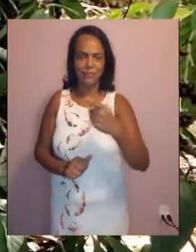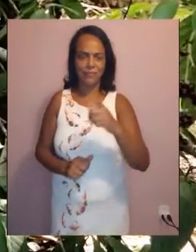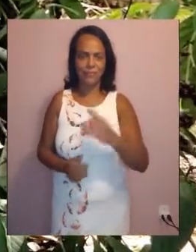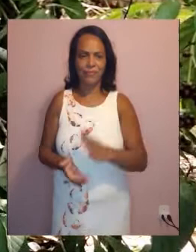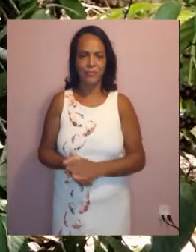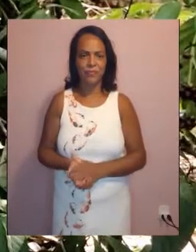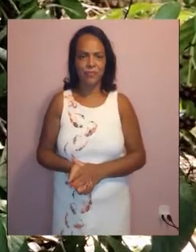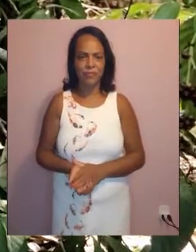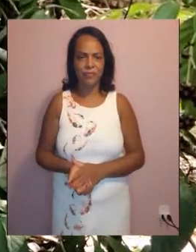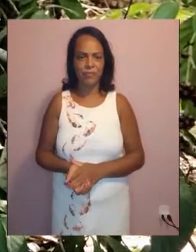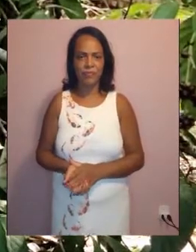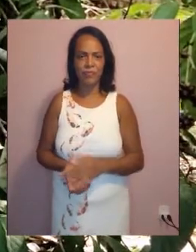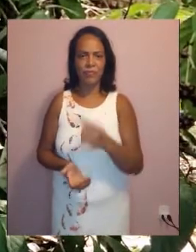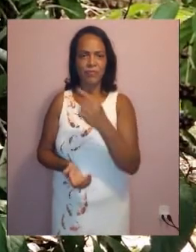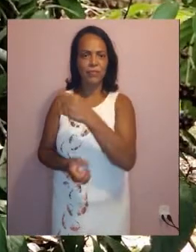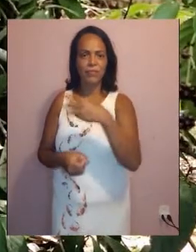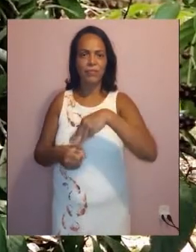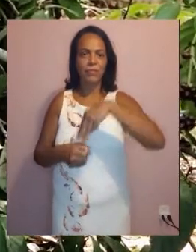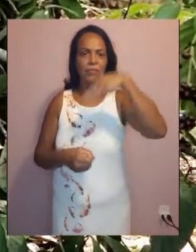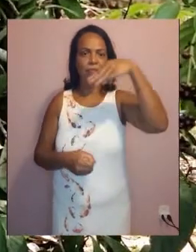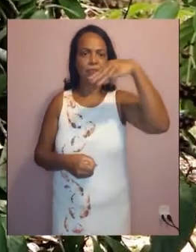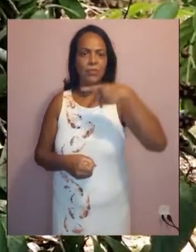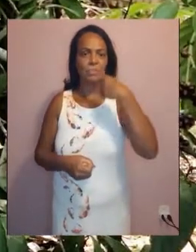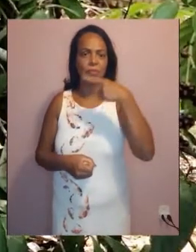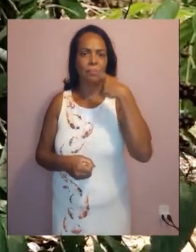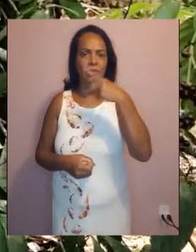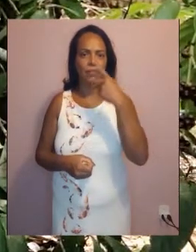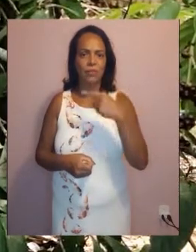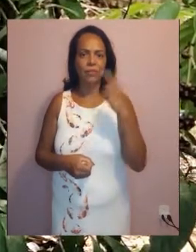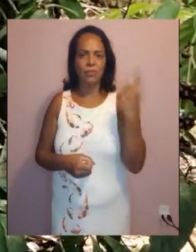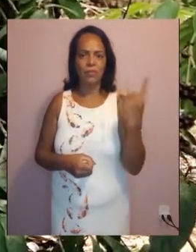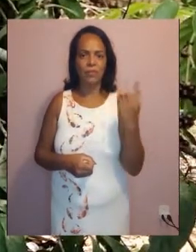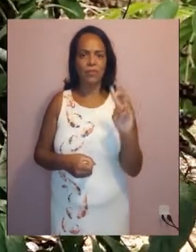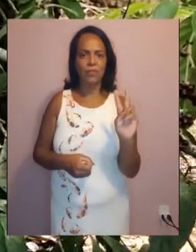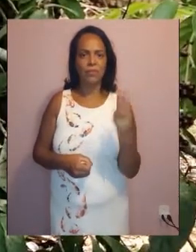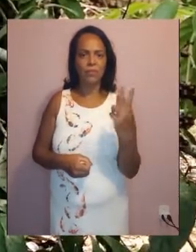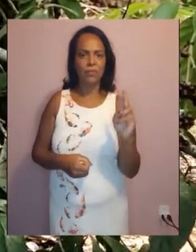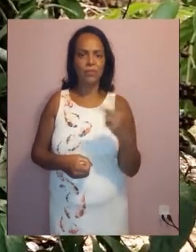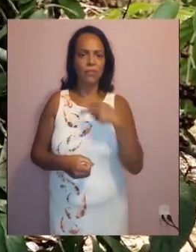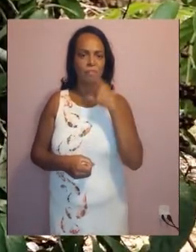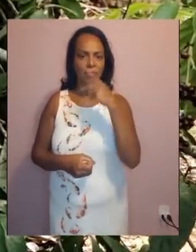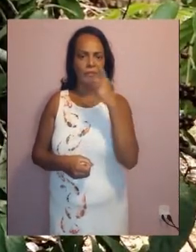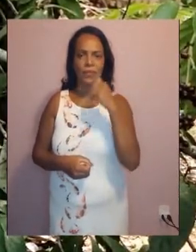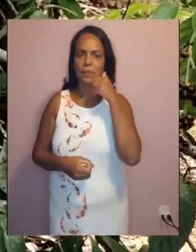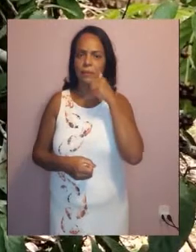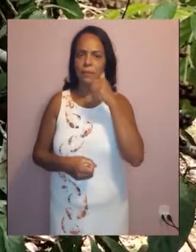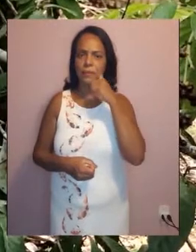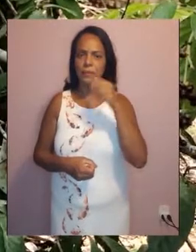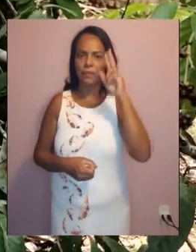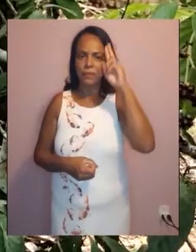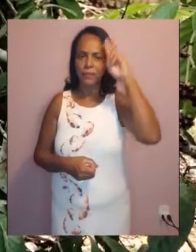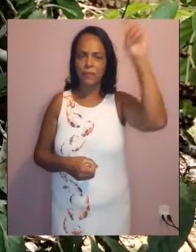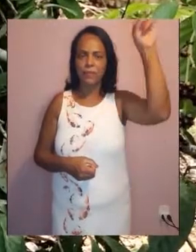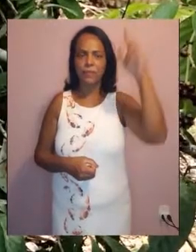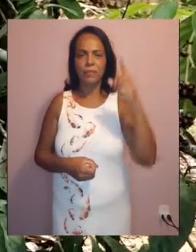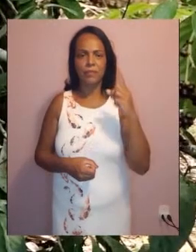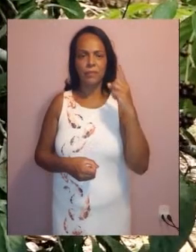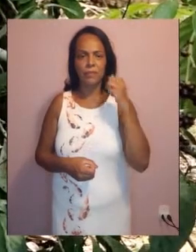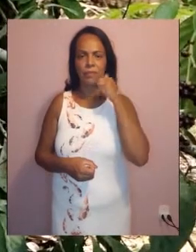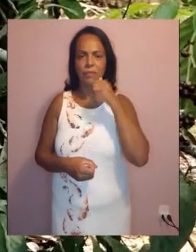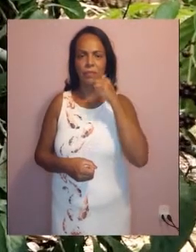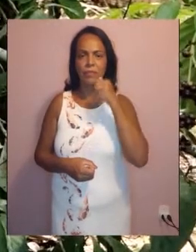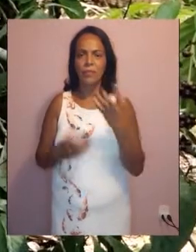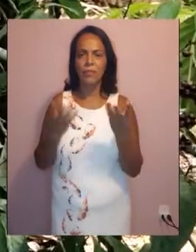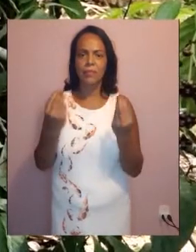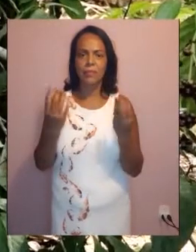disse que era uma mulher tão linda, de um jeito que ele usou